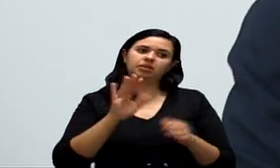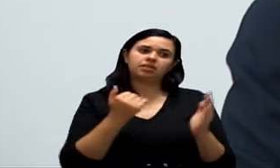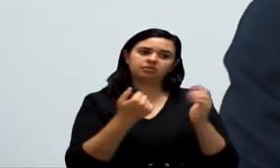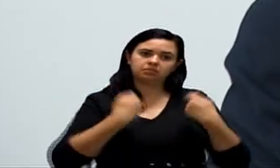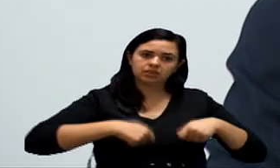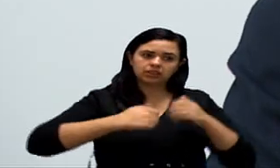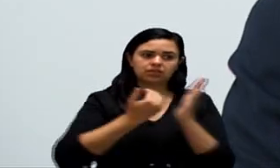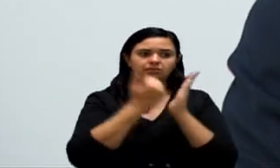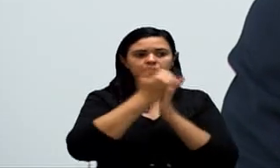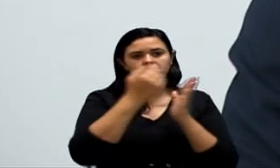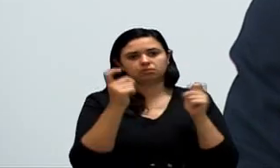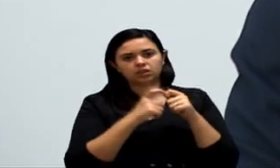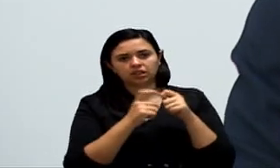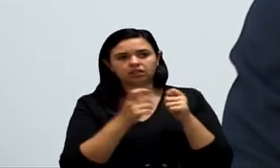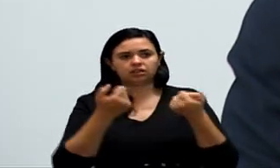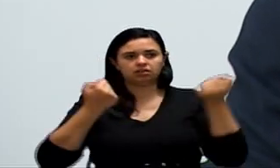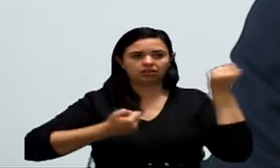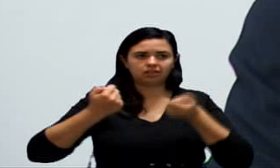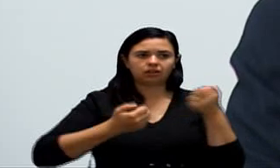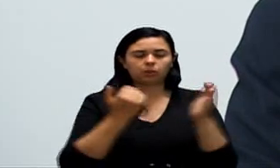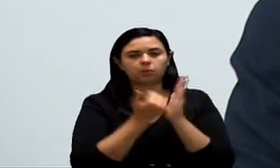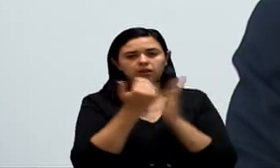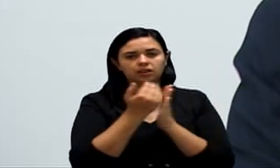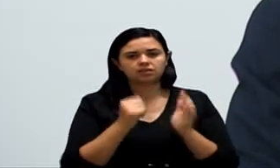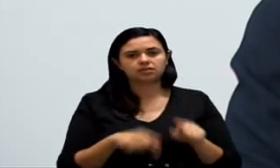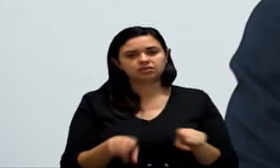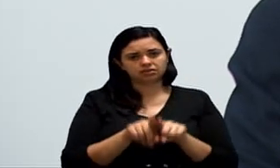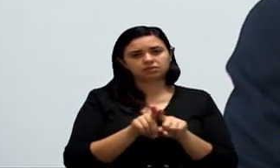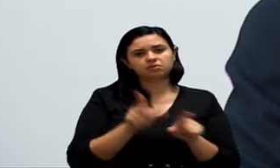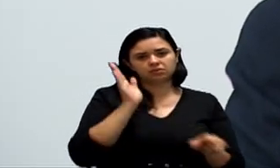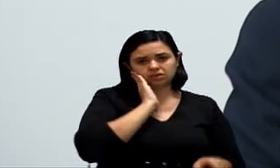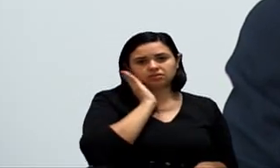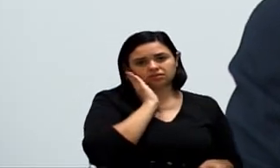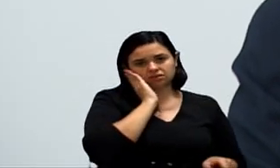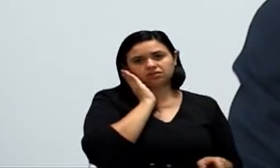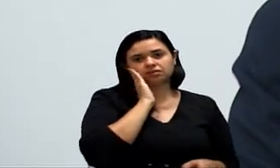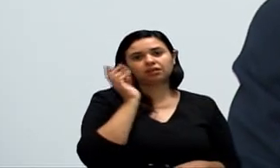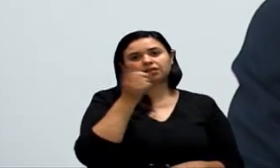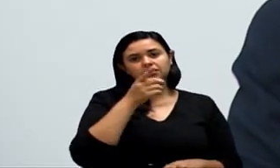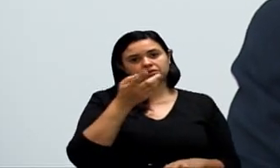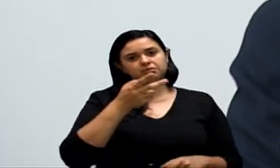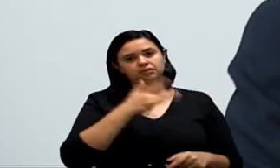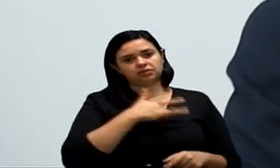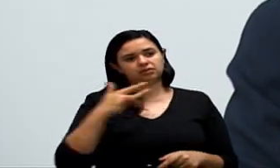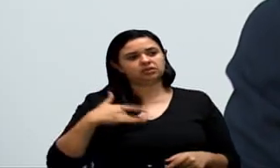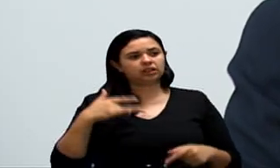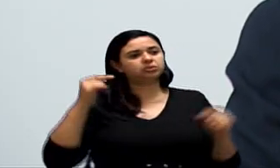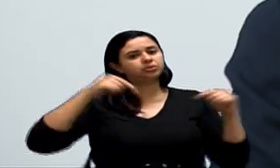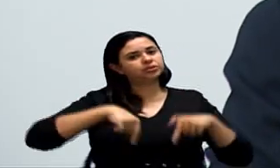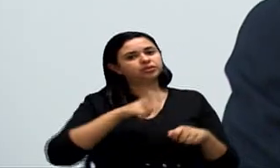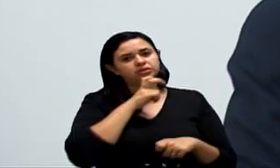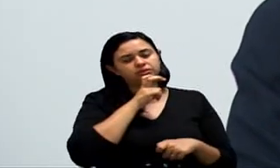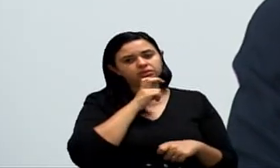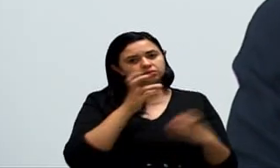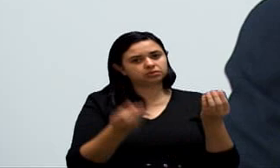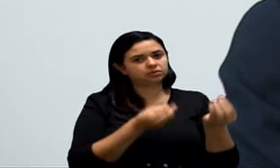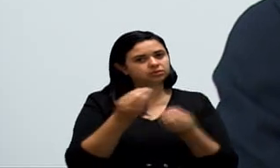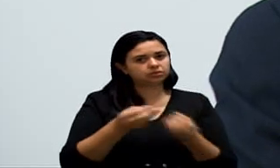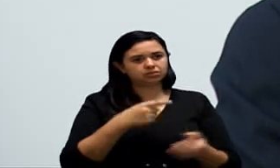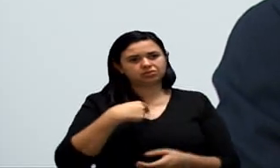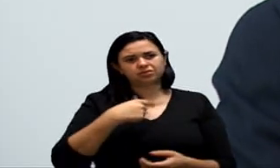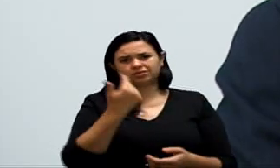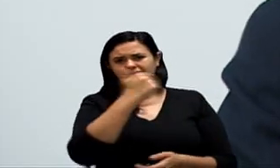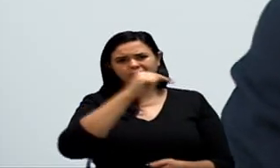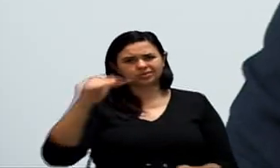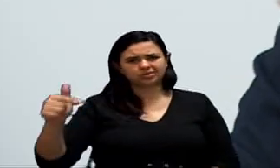médico. E é isso aí. A nossa saúde, você sabe como está, Luiz Santos. Tem ido no UBS da Maria do Carmo, eu tenho que falar, não tem dipirona,